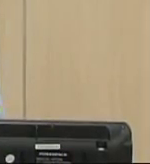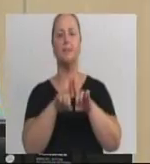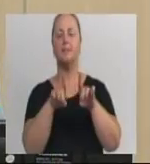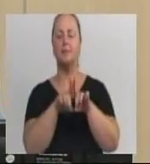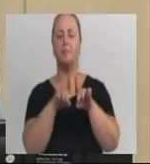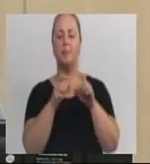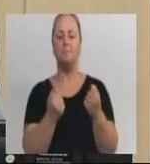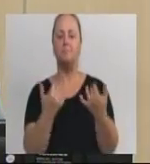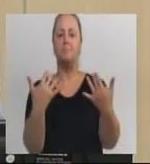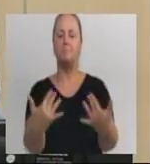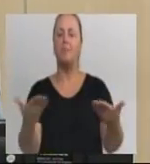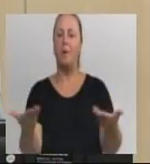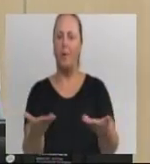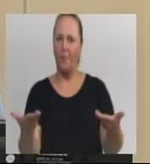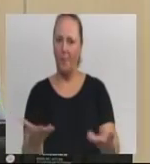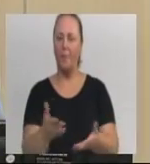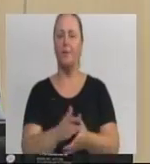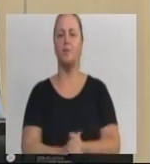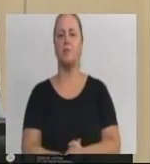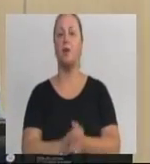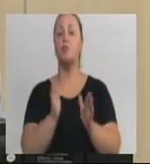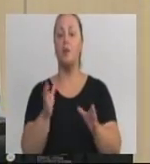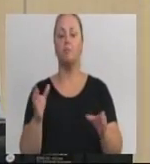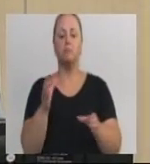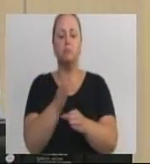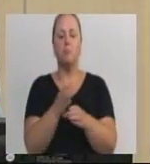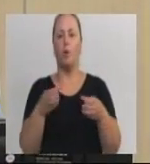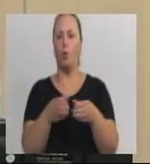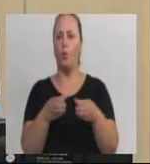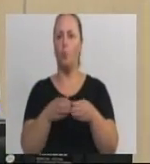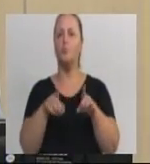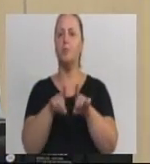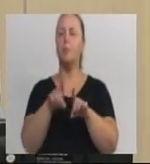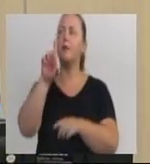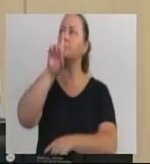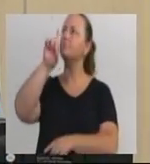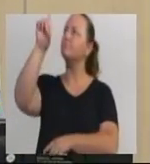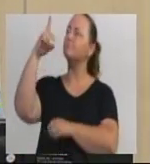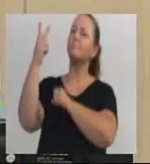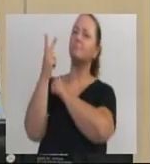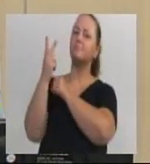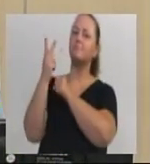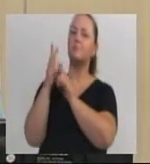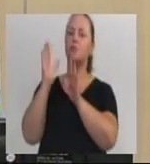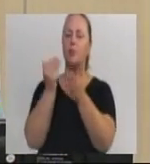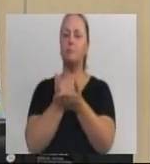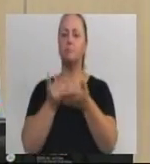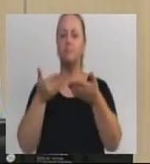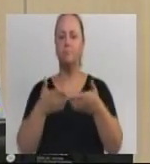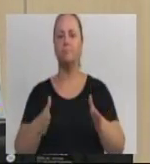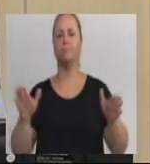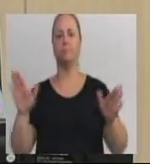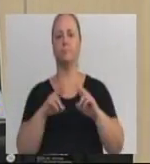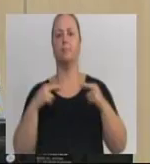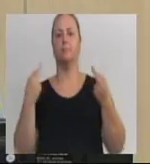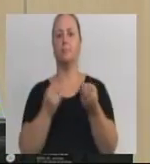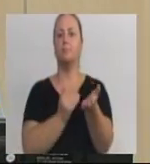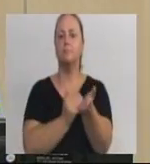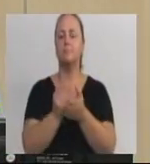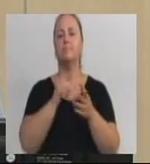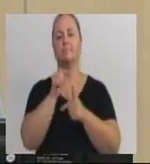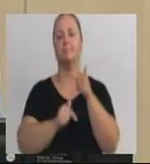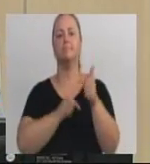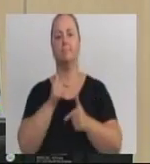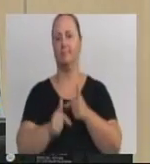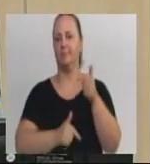nesta tarde. Por haver quórum regimental e sob proteção de Deus, dou por aberta a presente reunião, iniciando os nossos